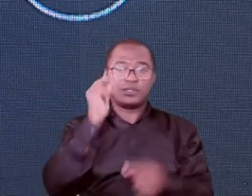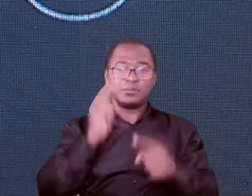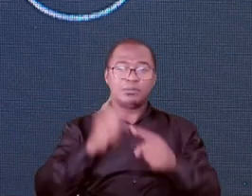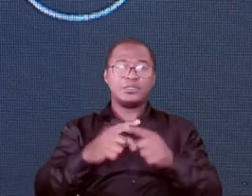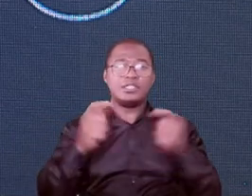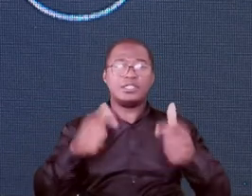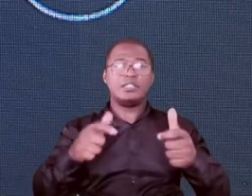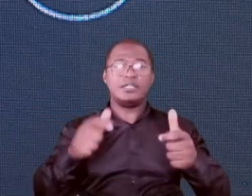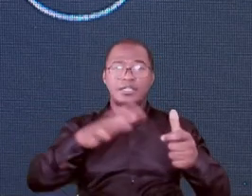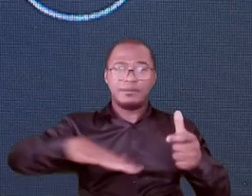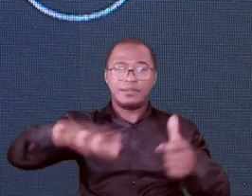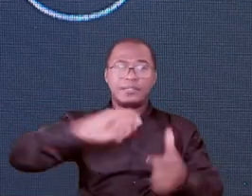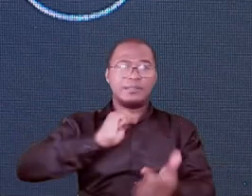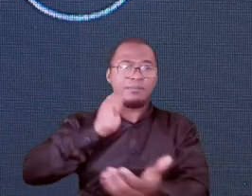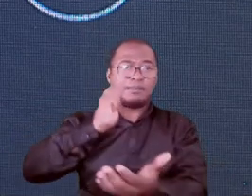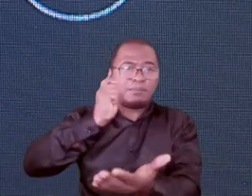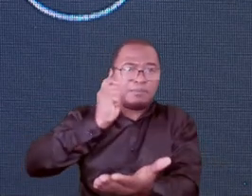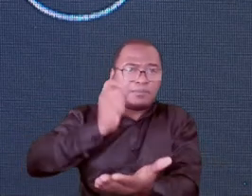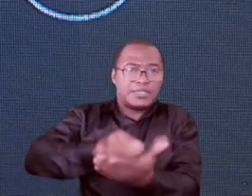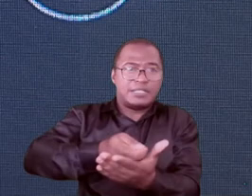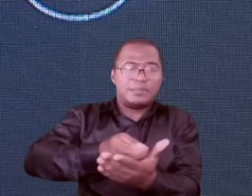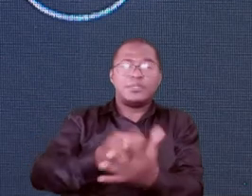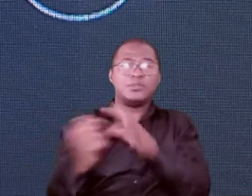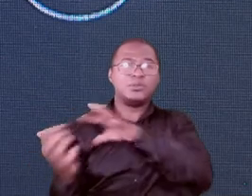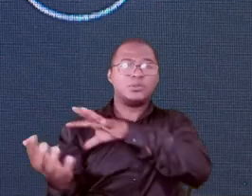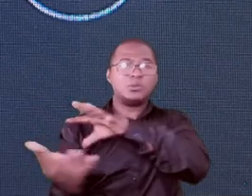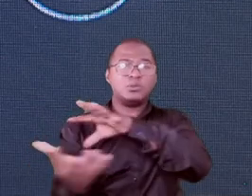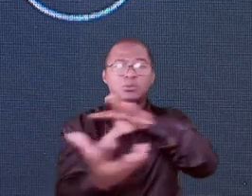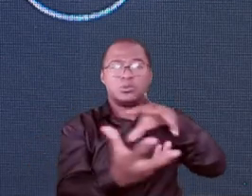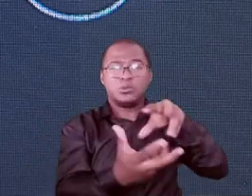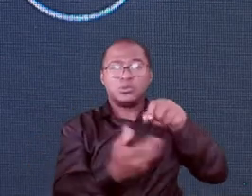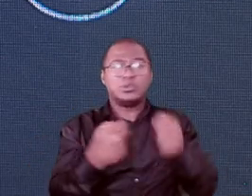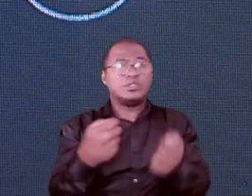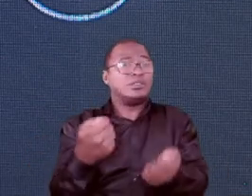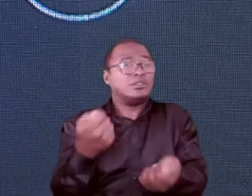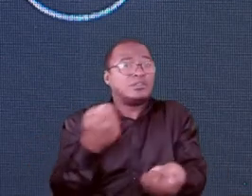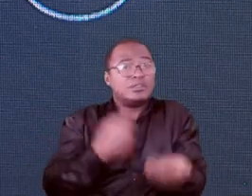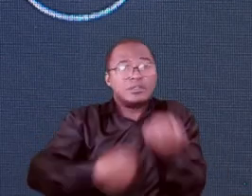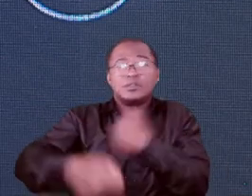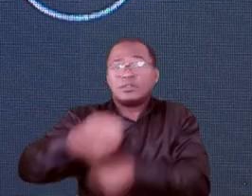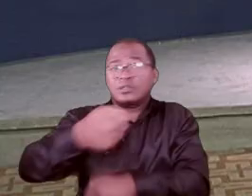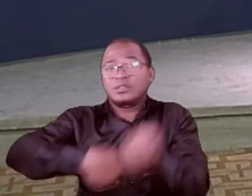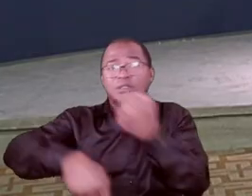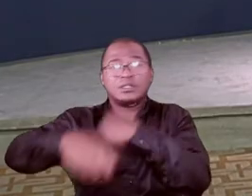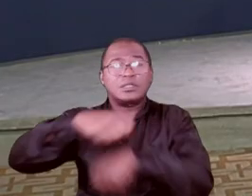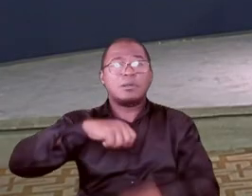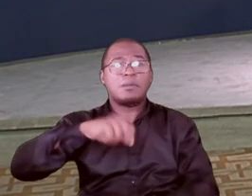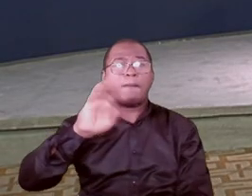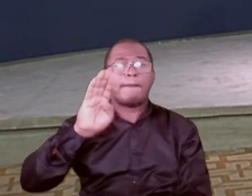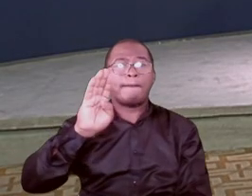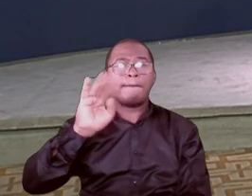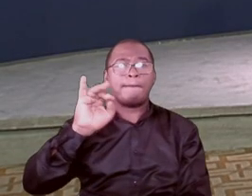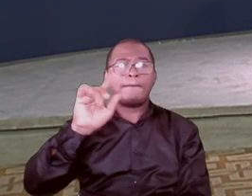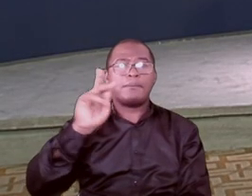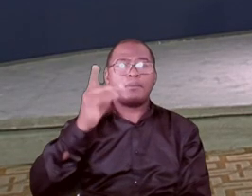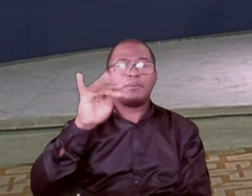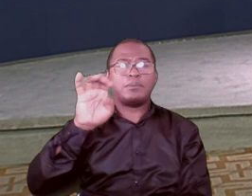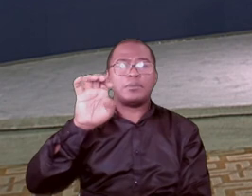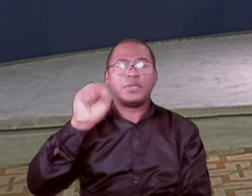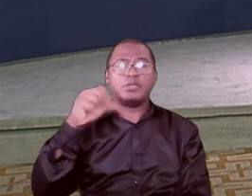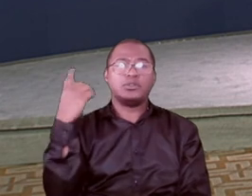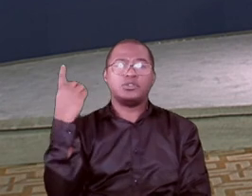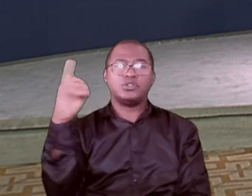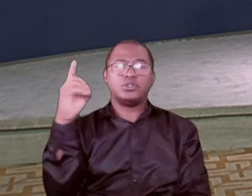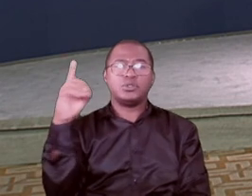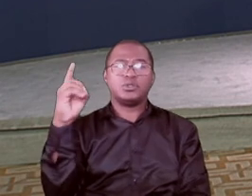é pagamentos globais e movimentando Bilhões de Dólares e tal mas no fundo Ele é bem pequeno Ele